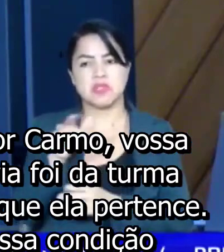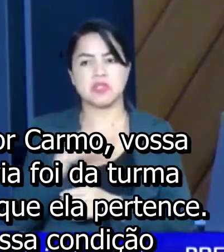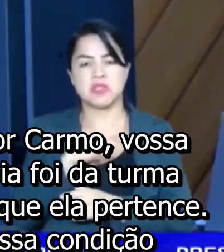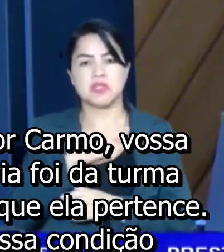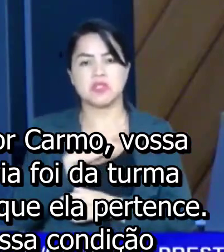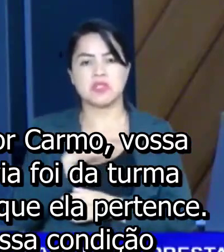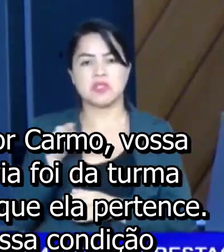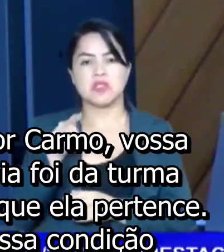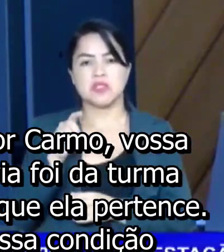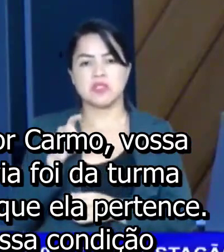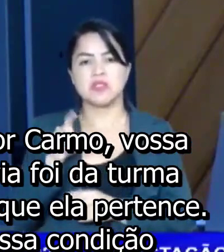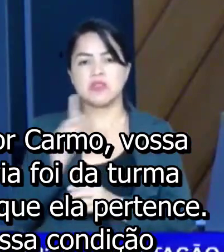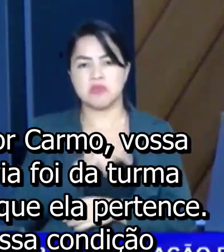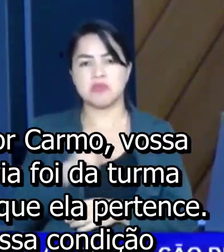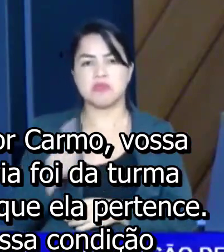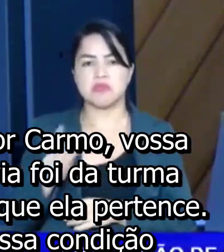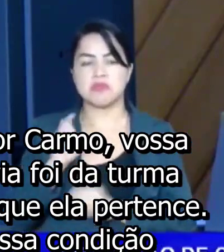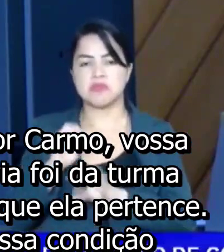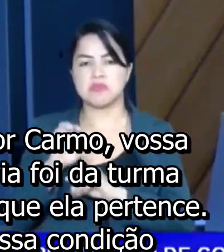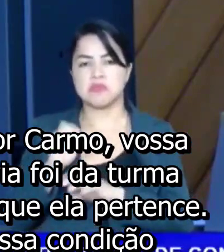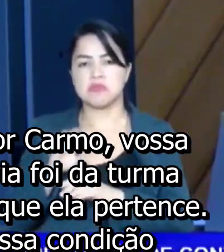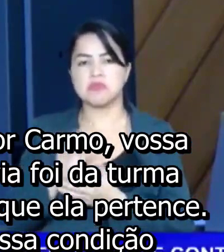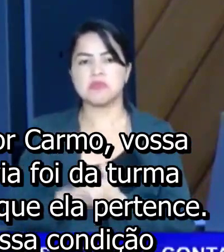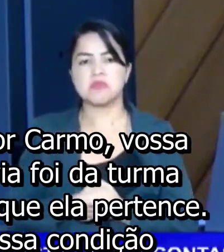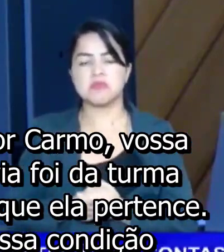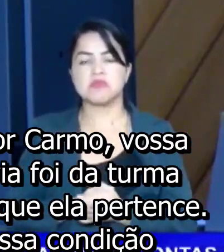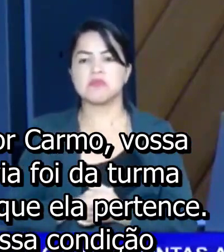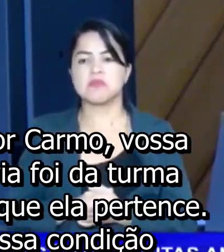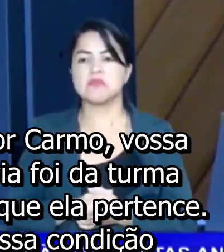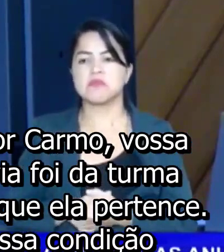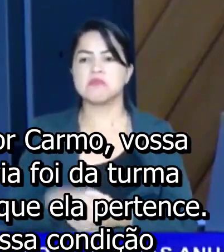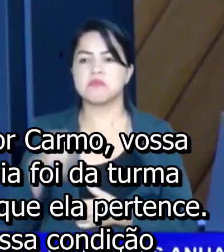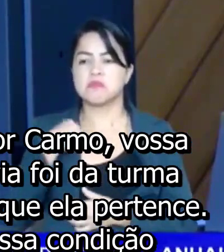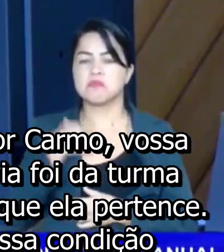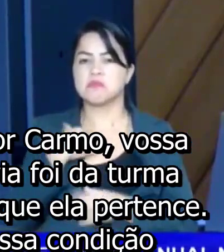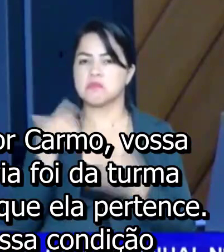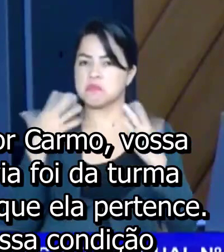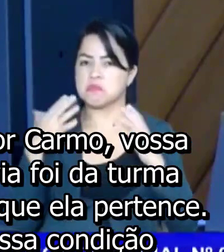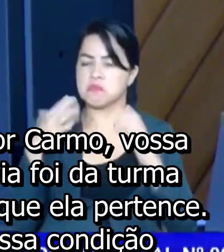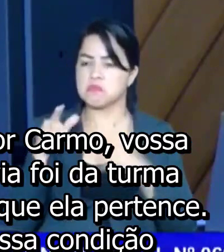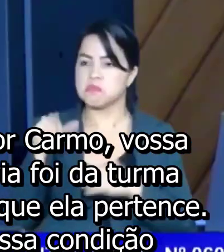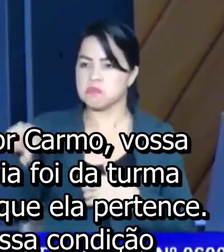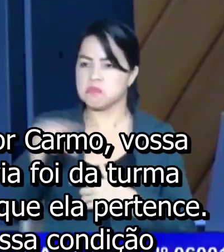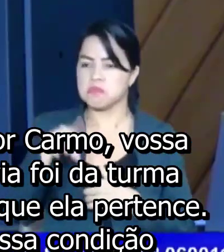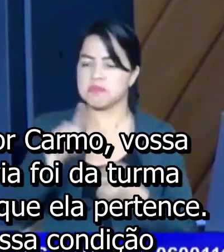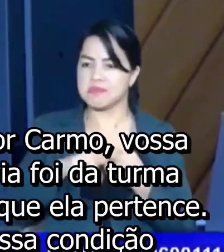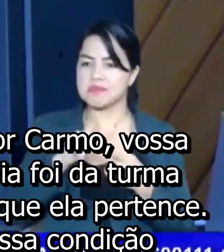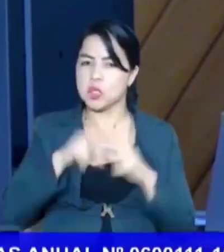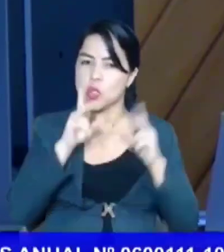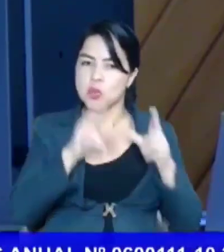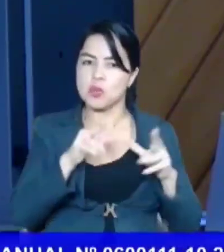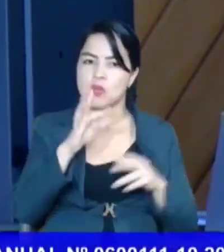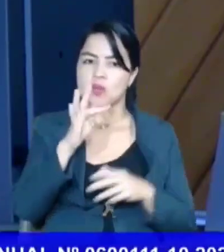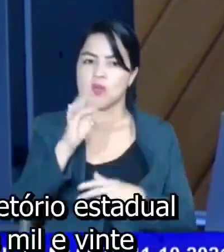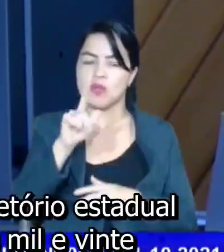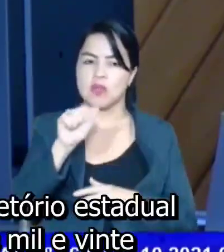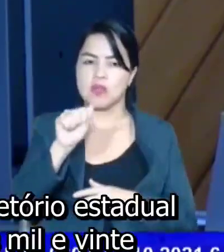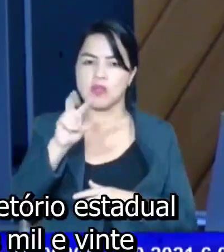agita ela o seu pertence. microfone. Então, eu torço E continua a para que, leitura na tela do vocês seu também celular. possam estar nessa